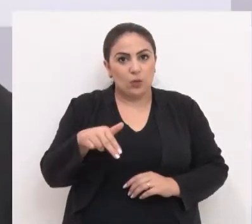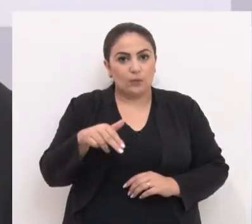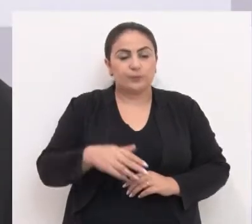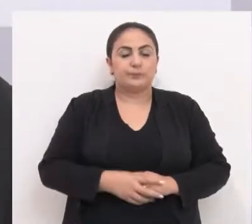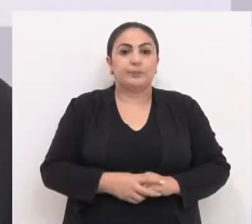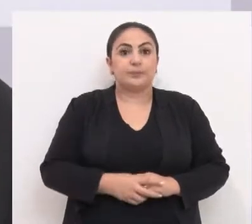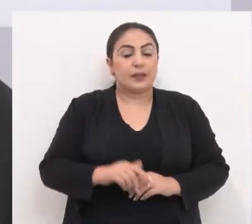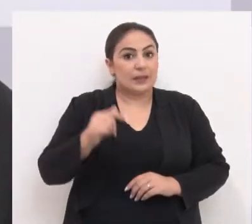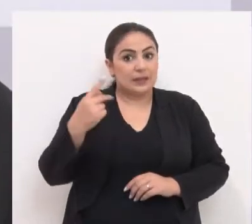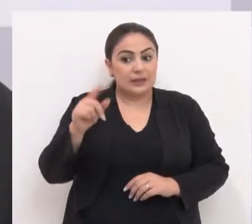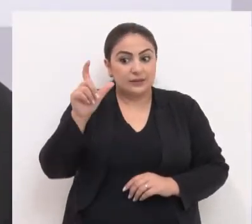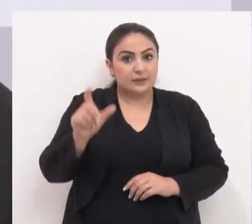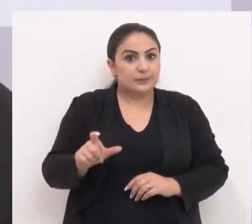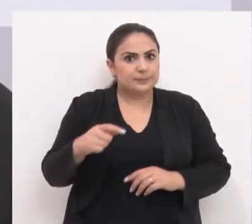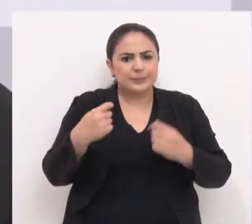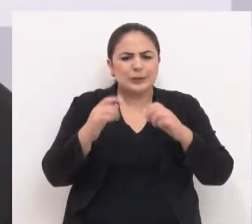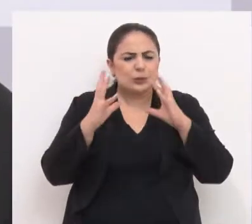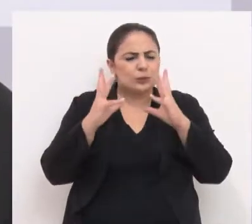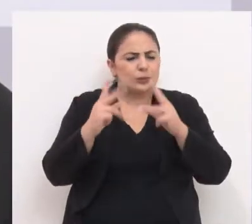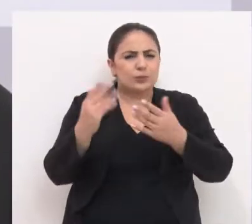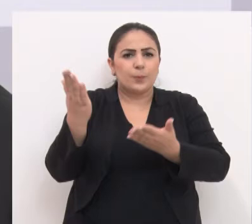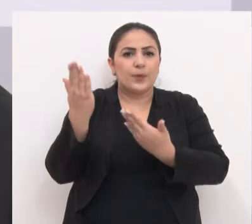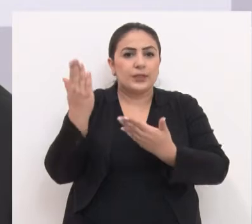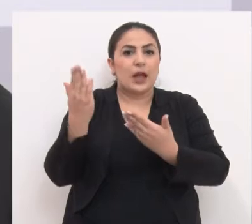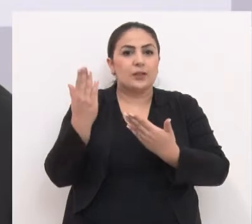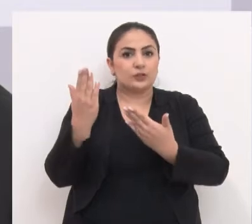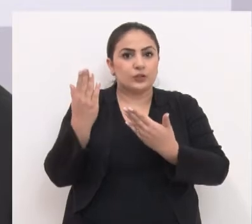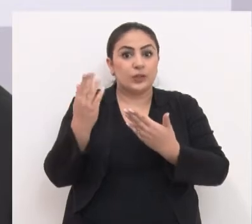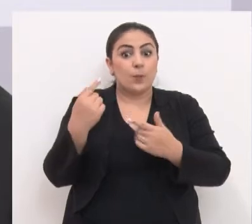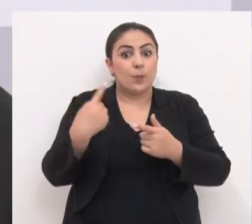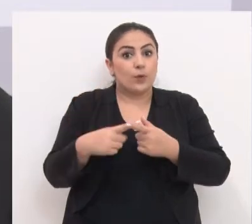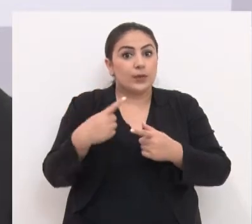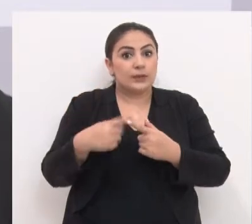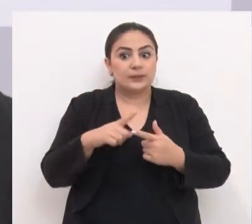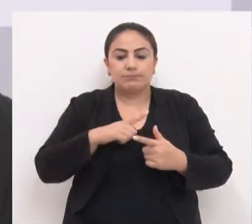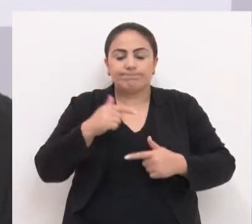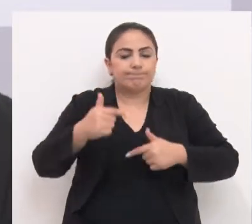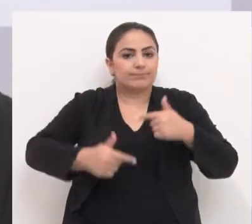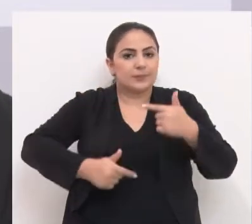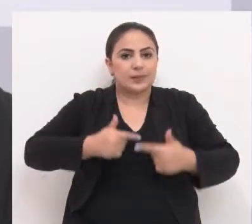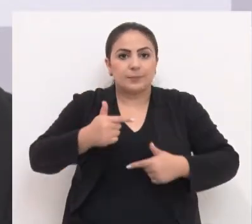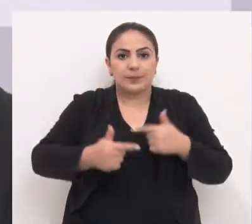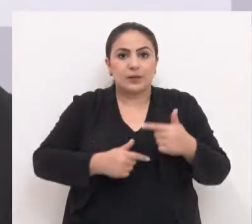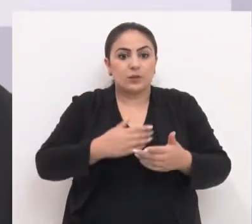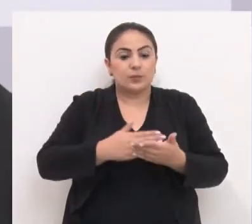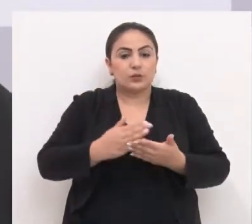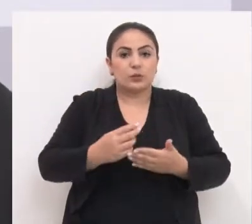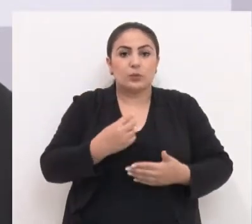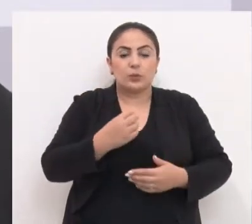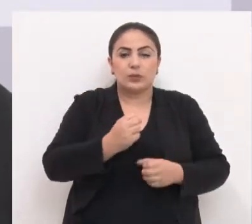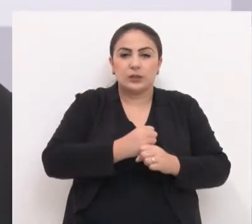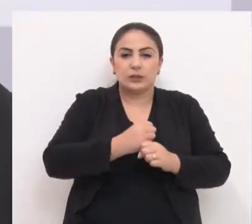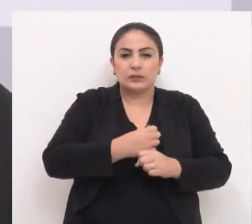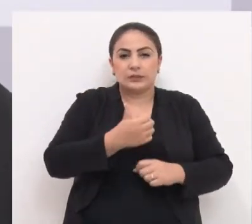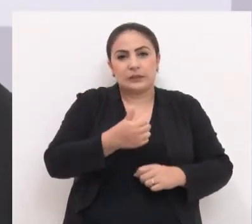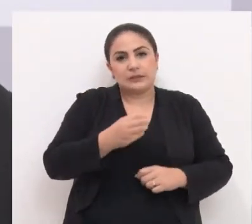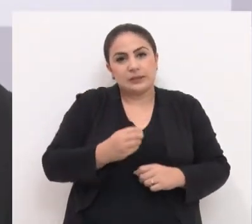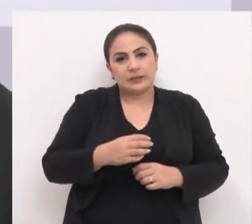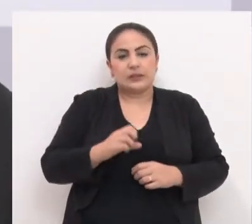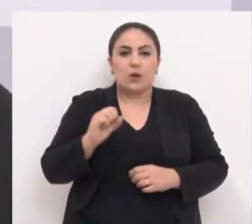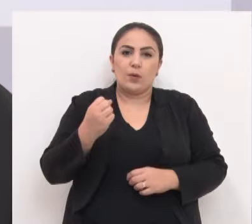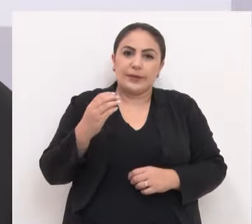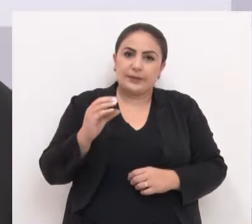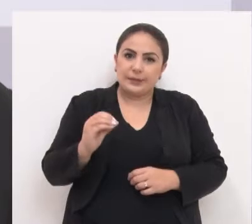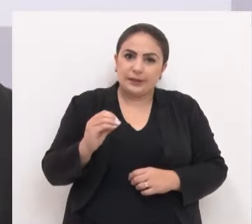Odilon merece todas as honrarias possíveis porque ele tem um legado de trabalho, desde os anos 60, 70,